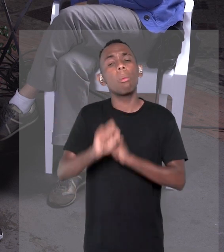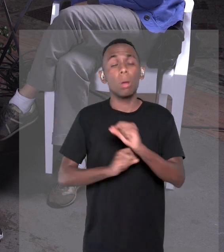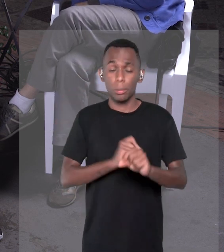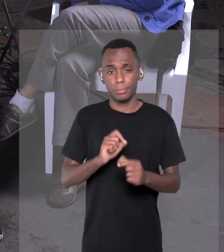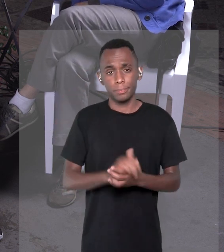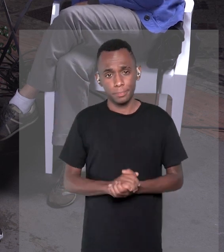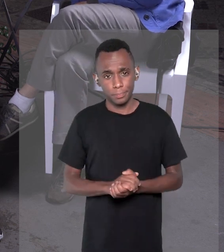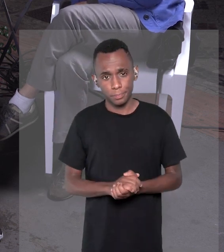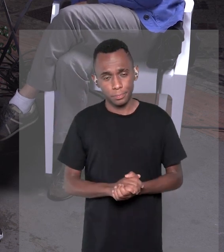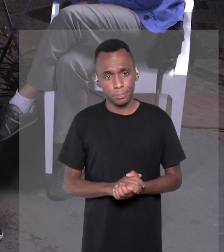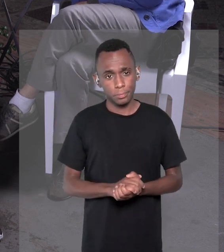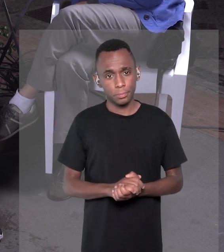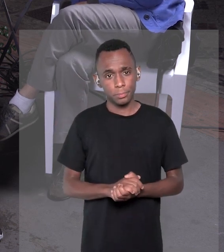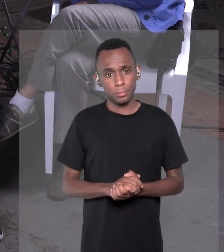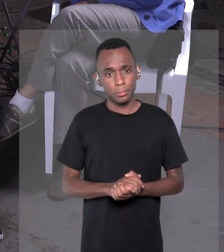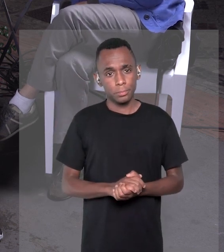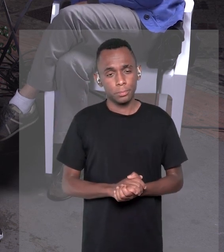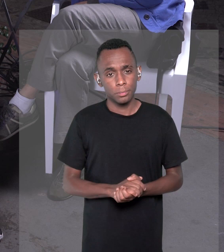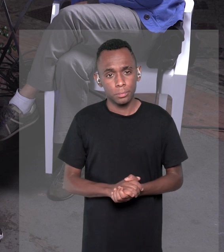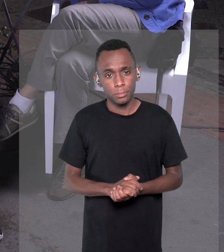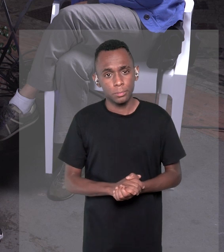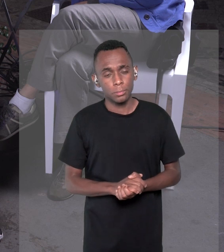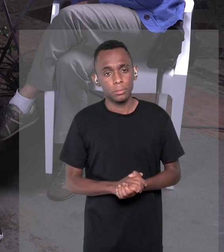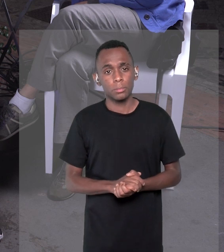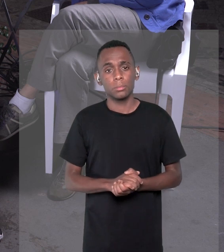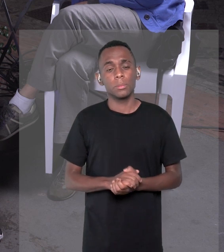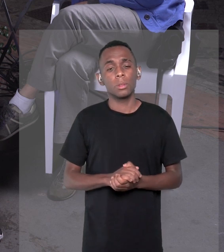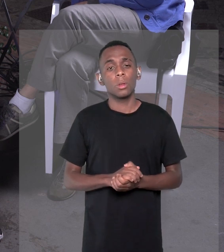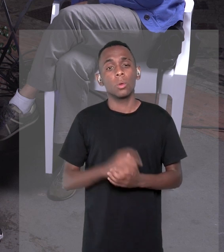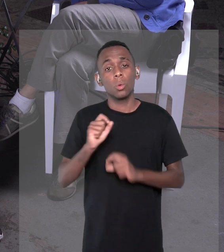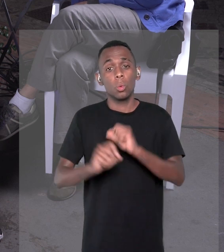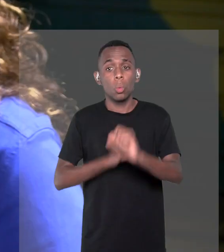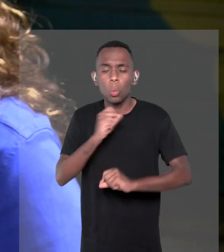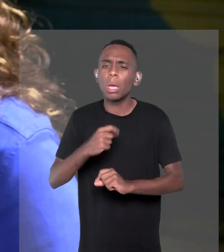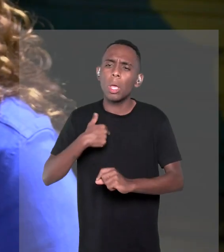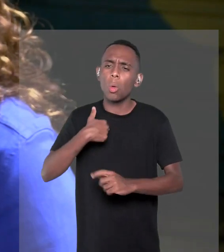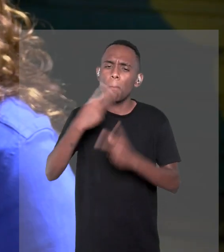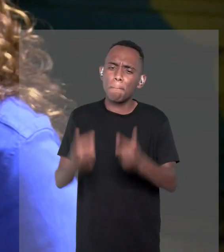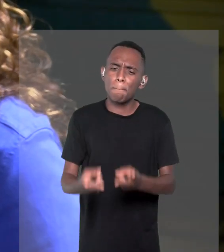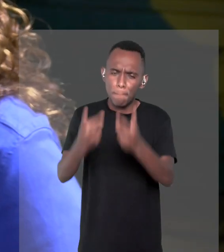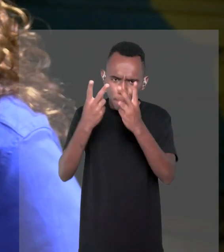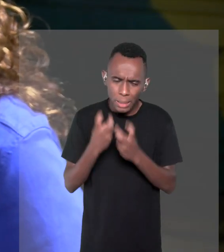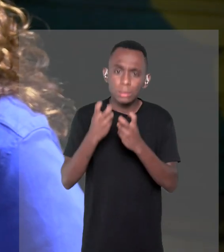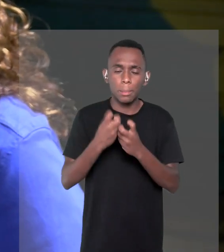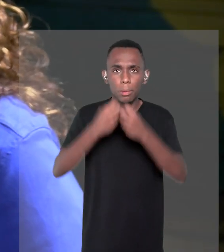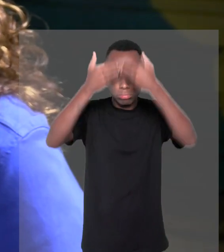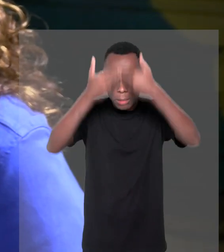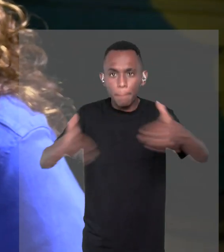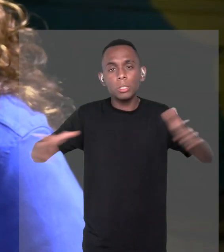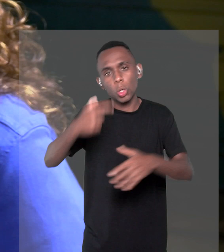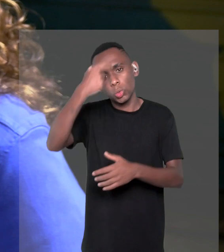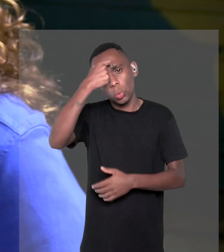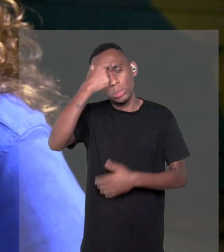ouvir. Mas eu fico pensando, porque eu tenho filhos jovens, uma menina de 23